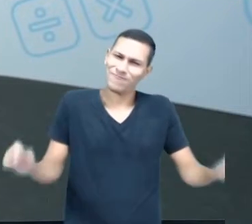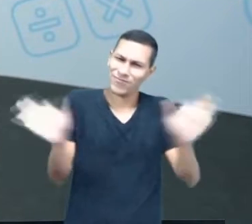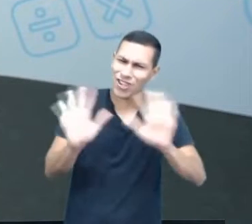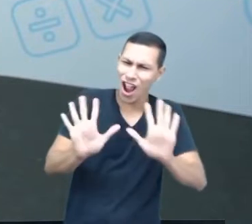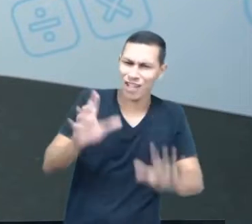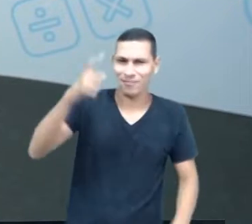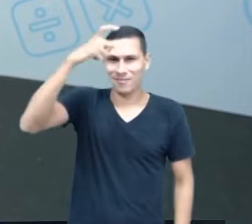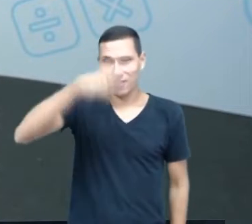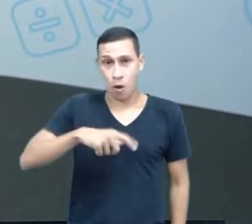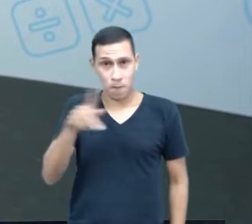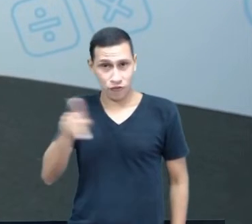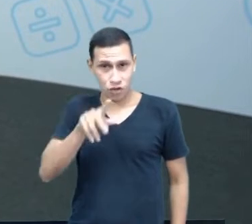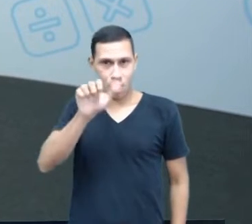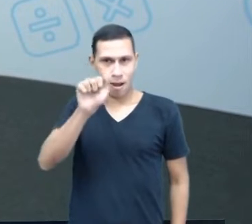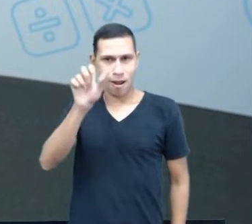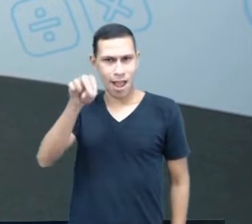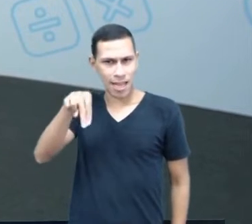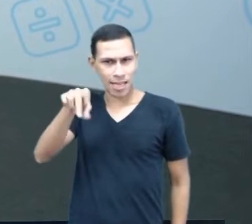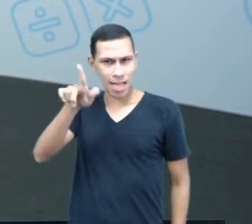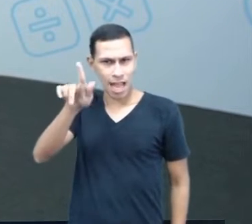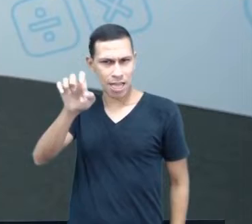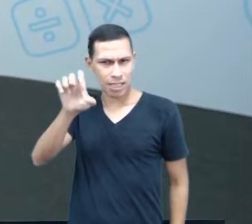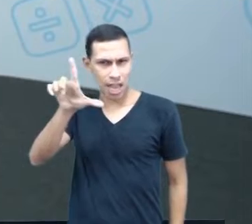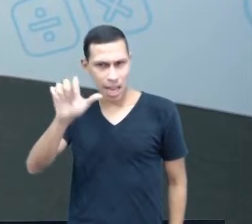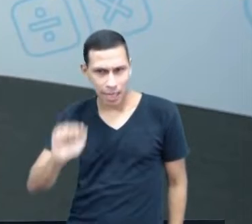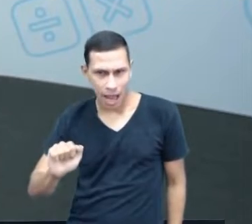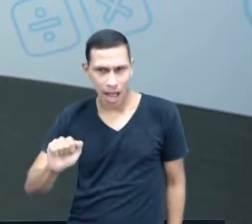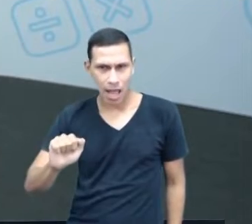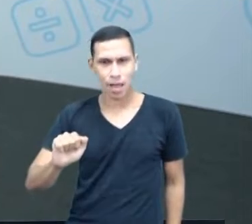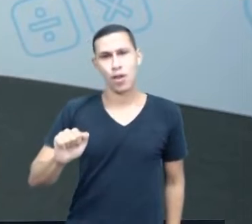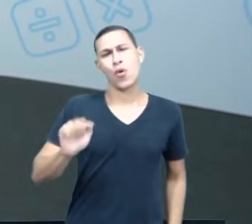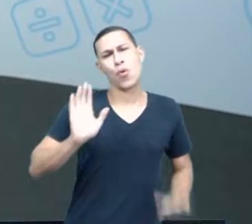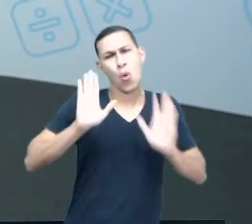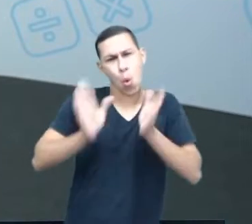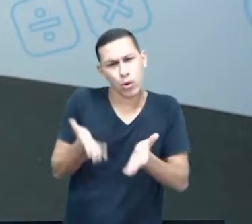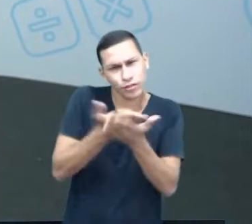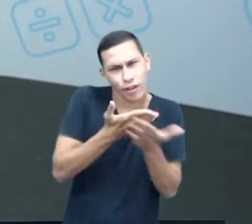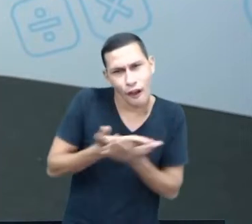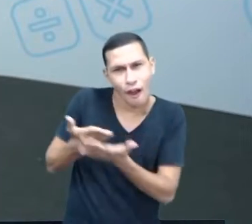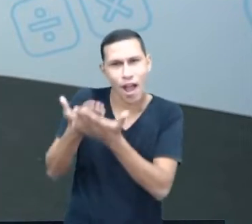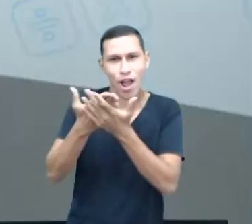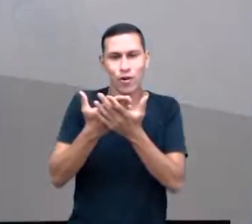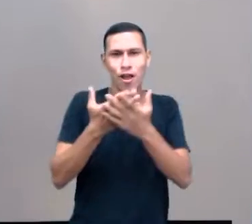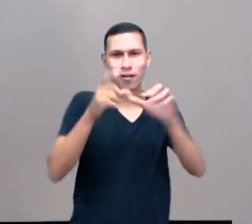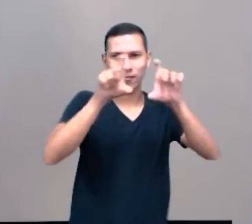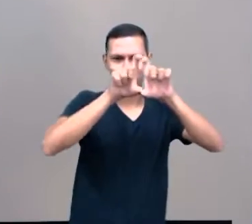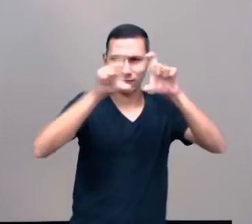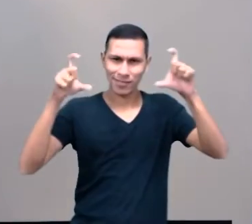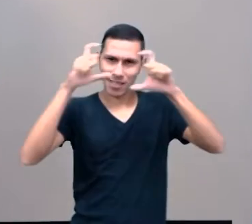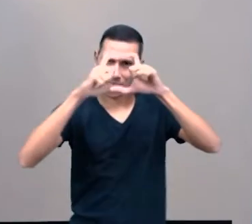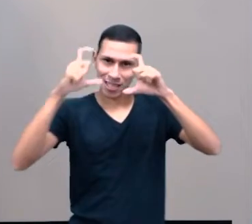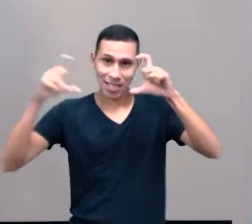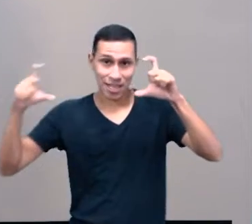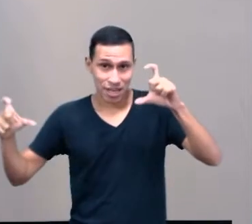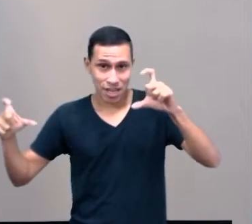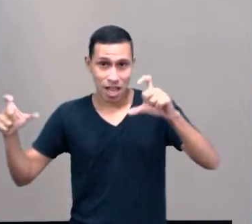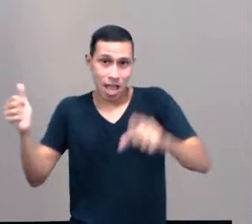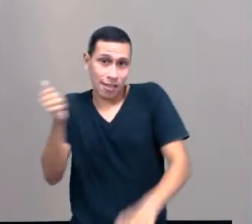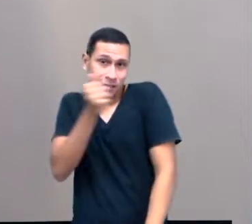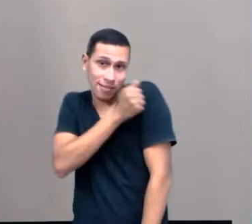Olá, gente. Eu sou a professora Ângela Carvalho e a nossa aula de hoje é sobre tirinhas para o sétimo ano. Vamos